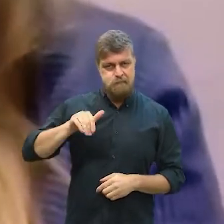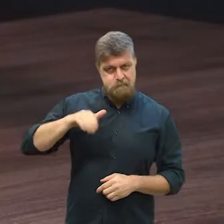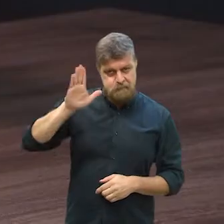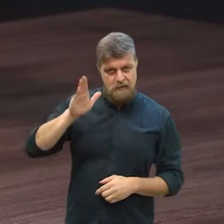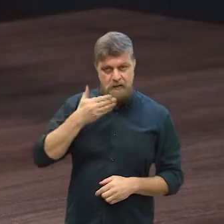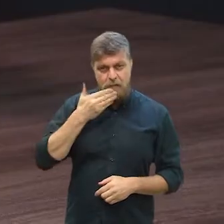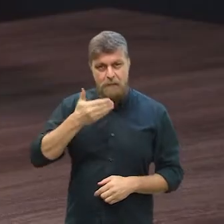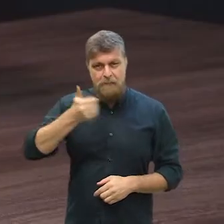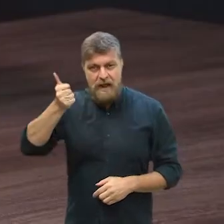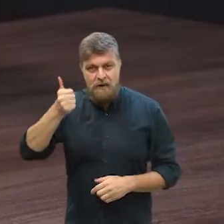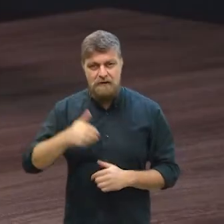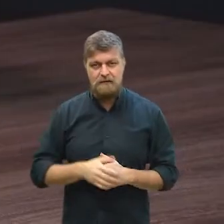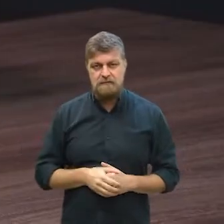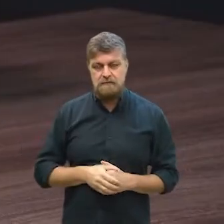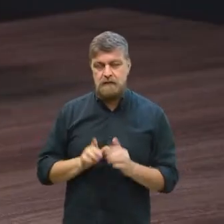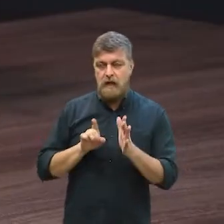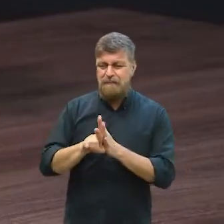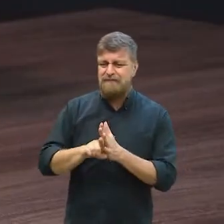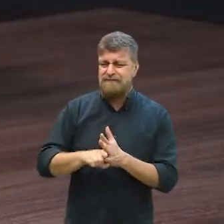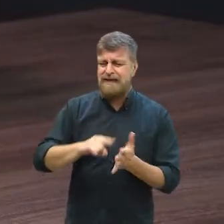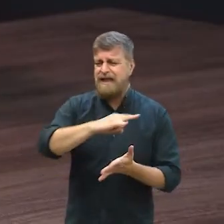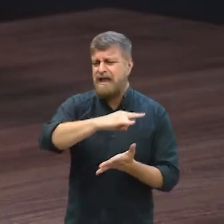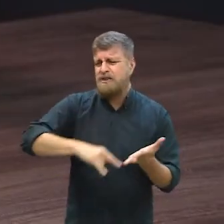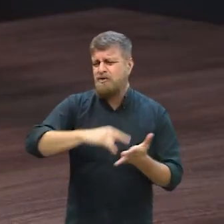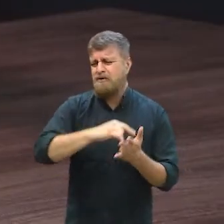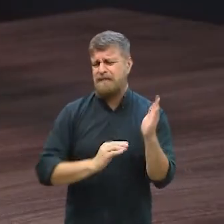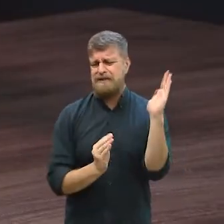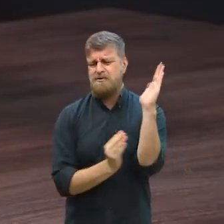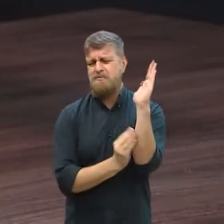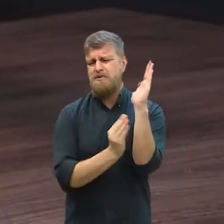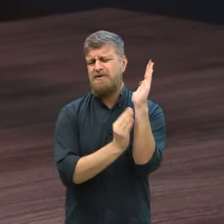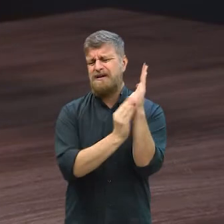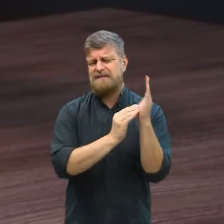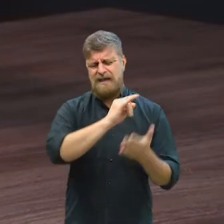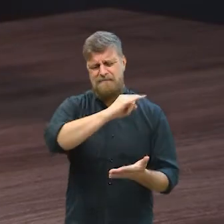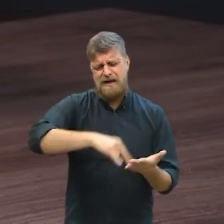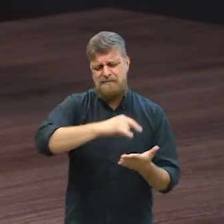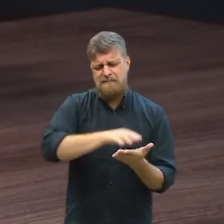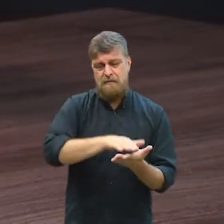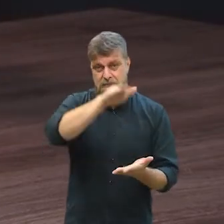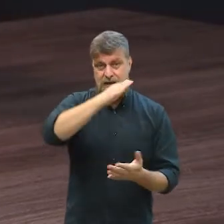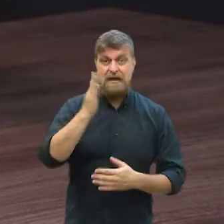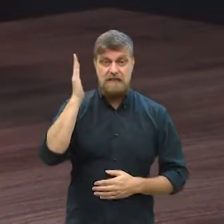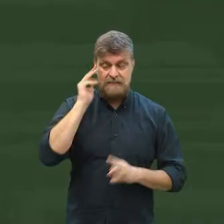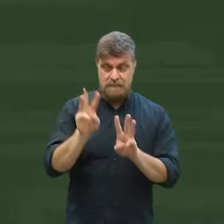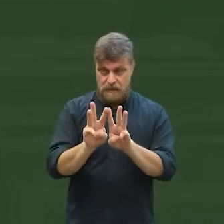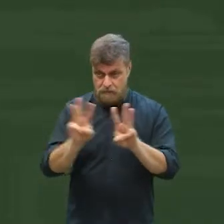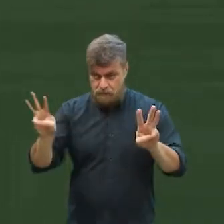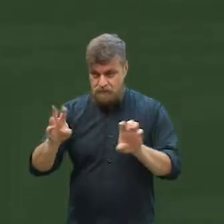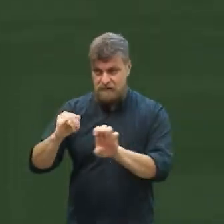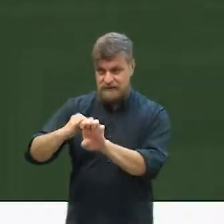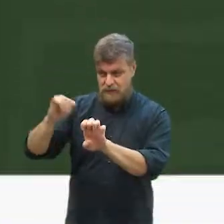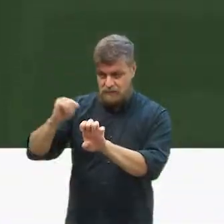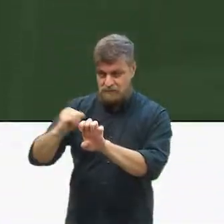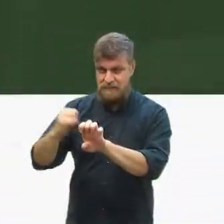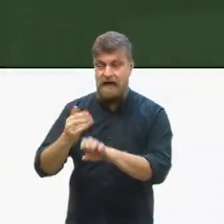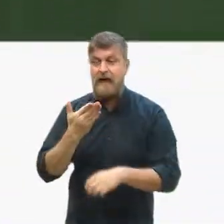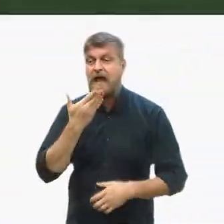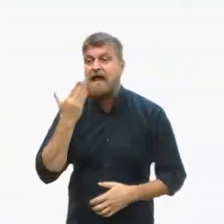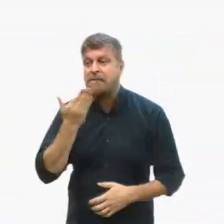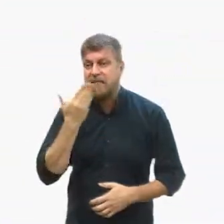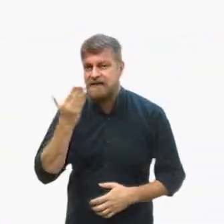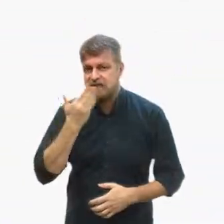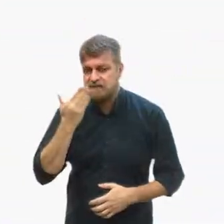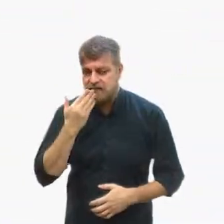faturamento. E como fica, Giovana, a questão burocrática na abertura do negócio? A gente sabe que através do portal do empreendedor existe